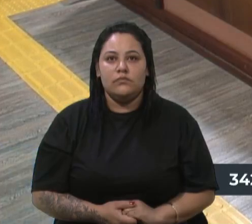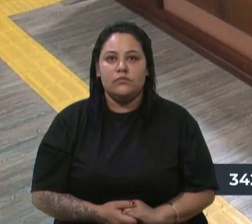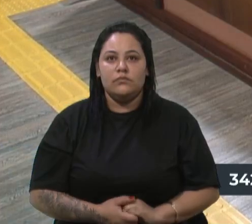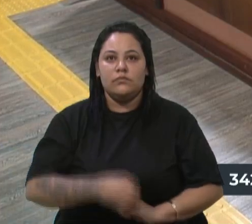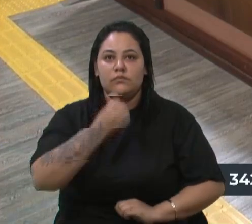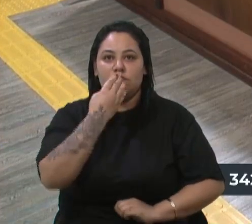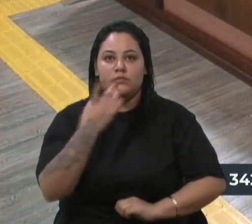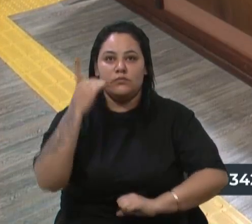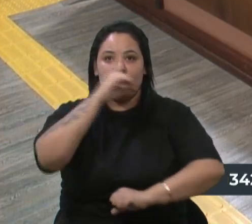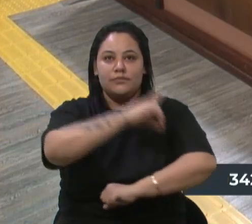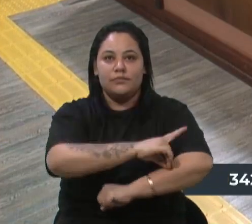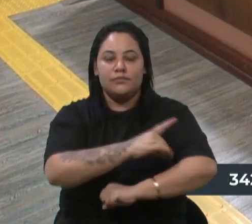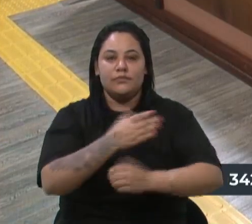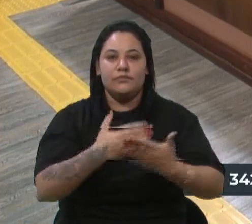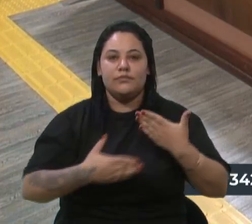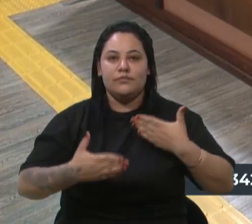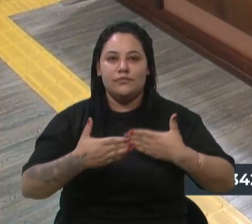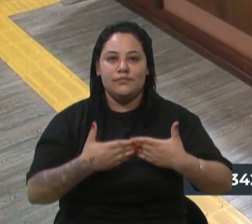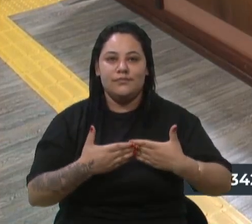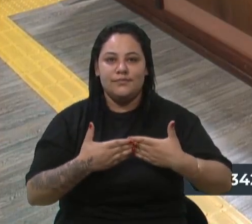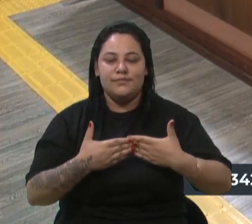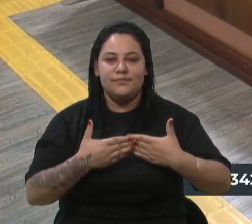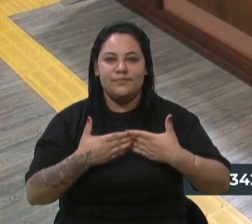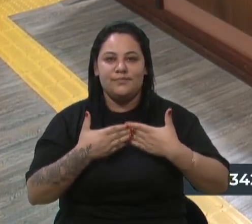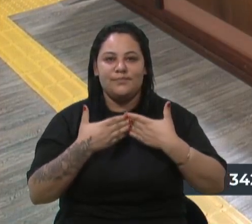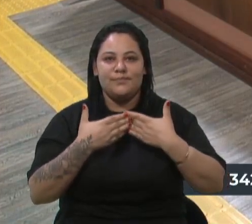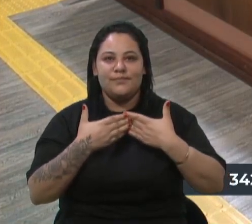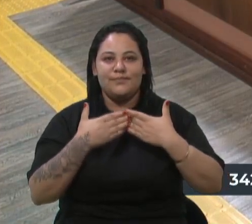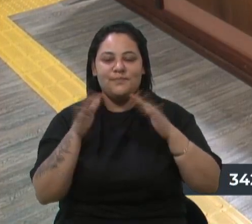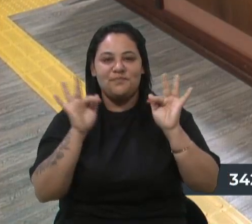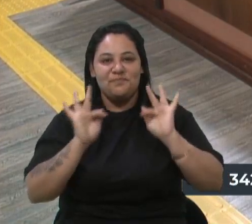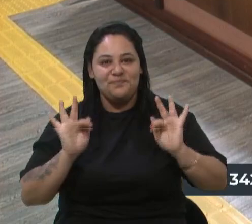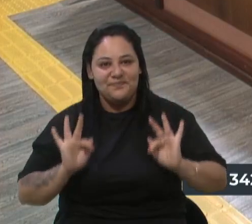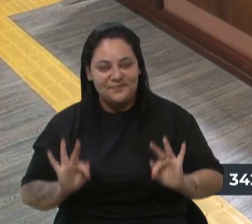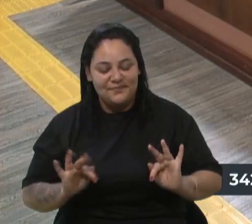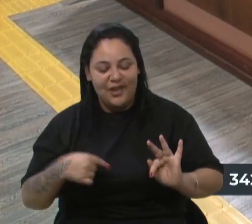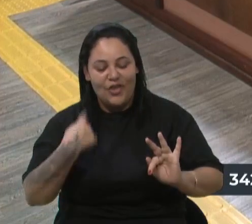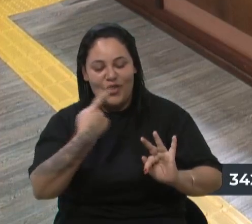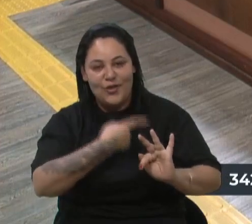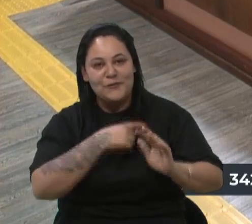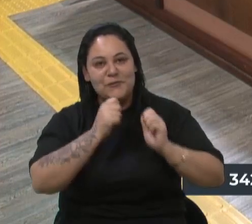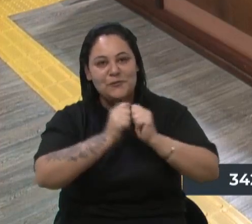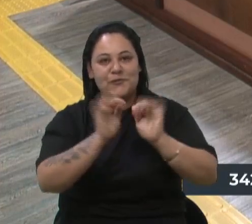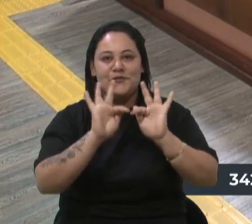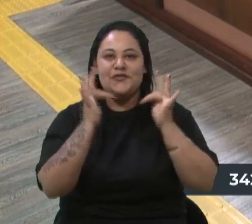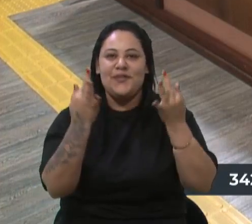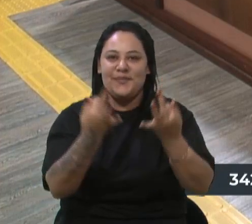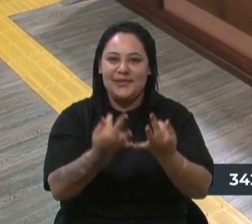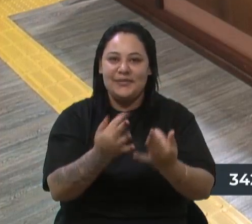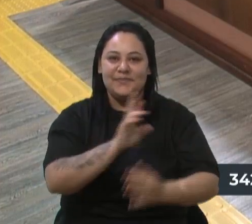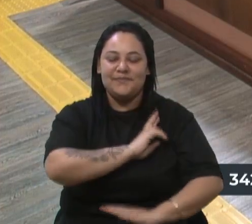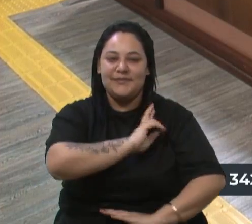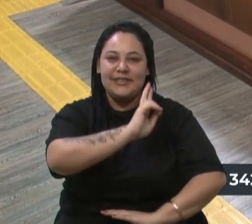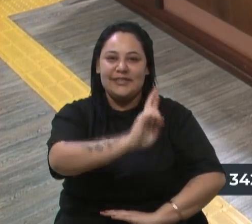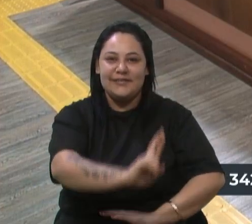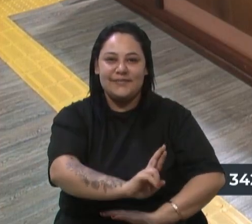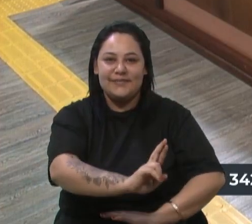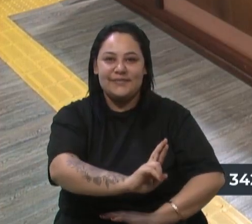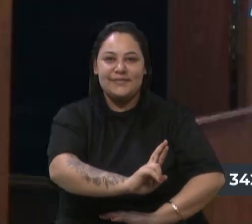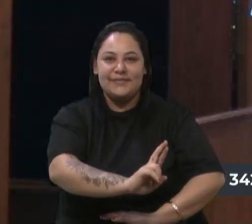Bom dia a todos. É uma alegria estarmos em família, representando